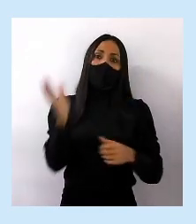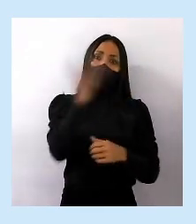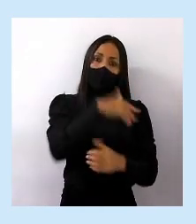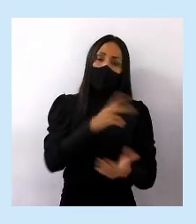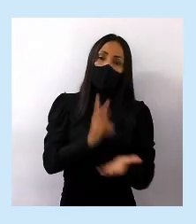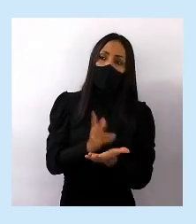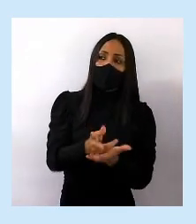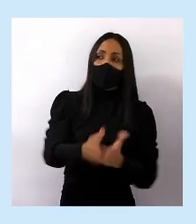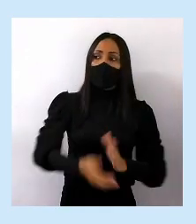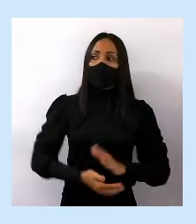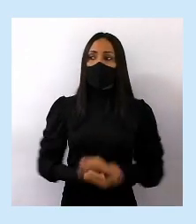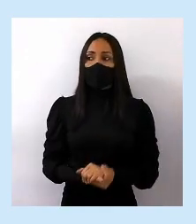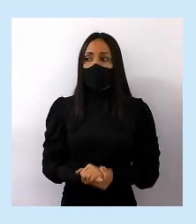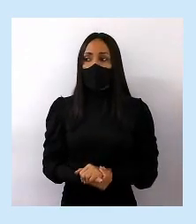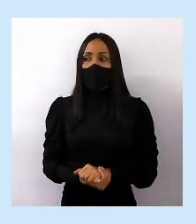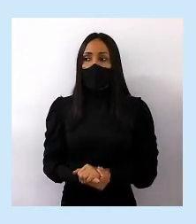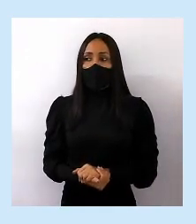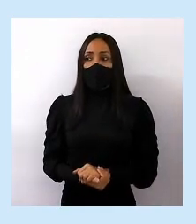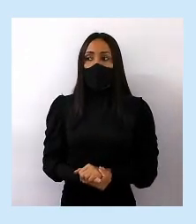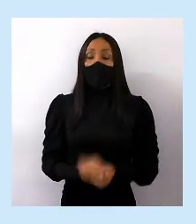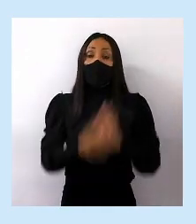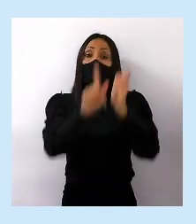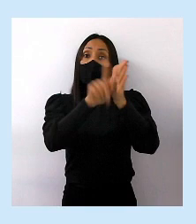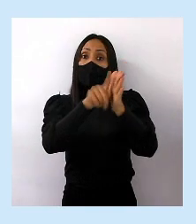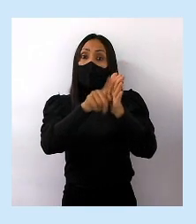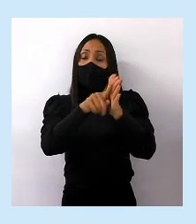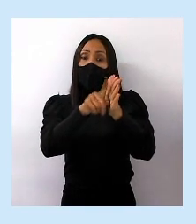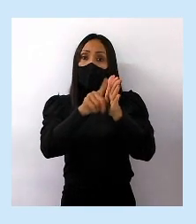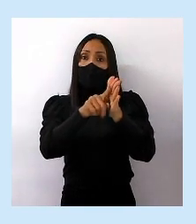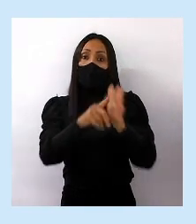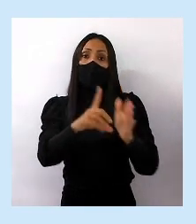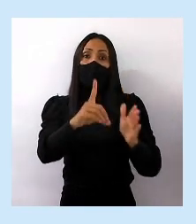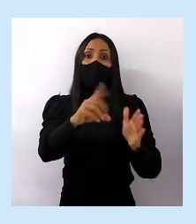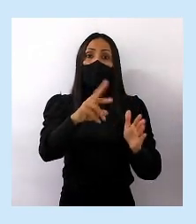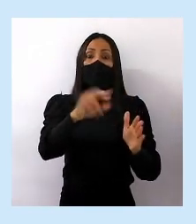aqui para o próximo gênero, que é o gênero dramático.